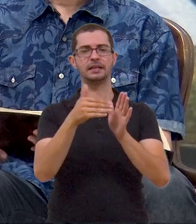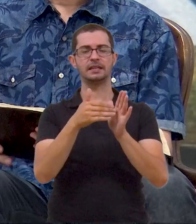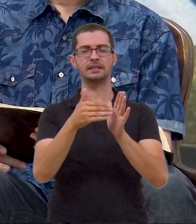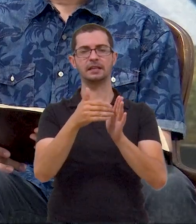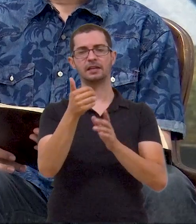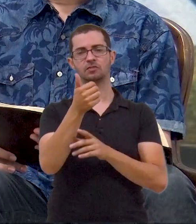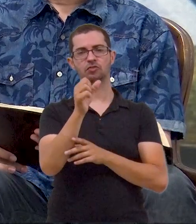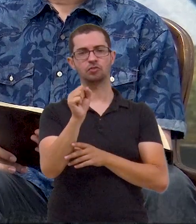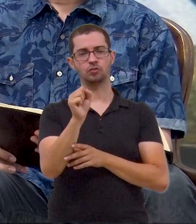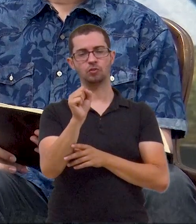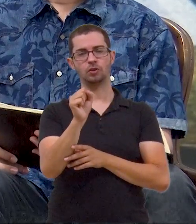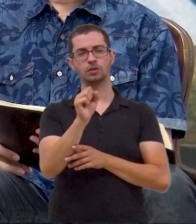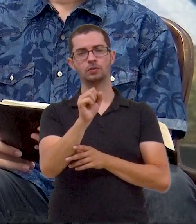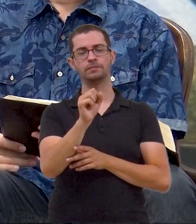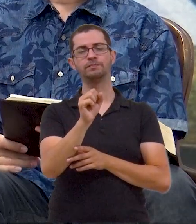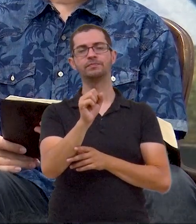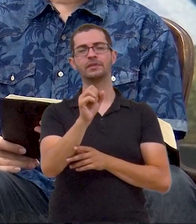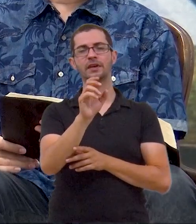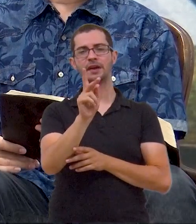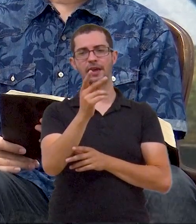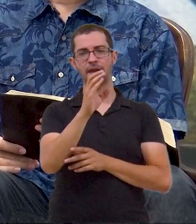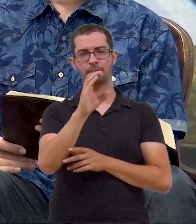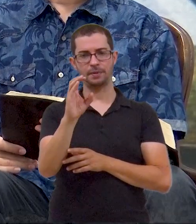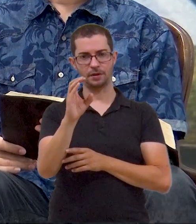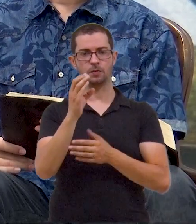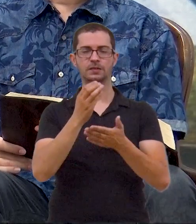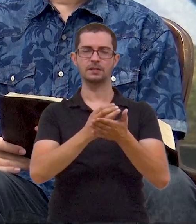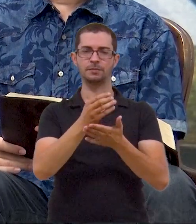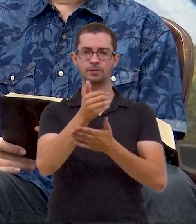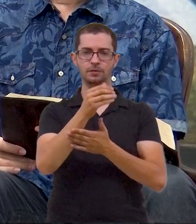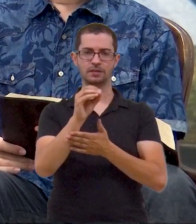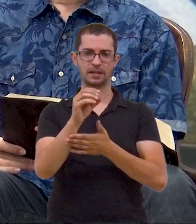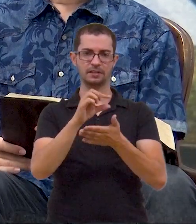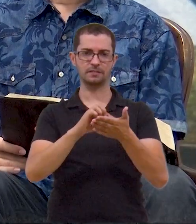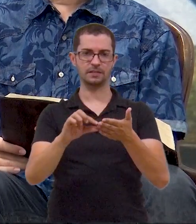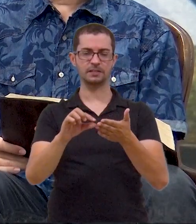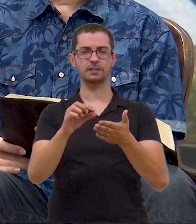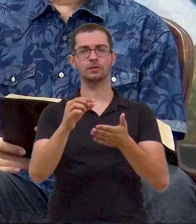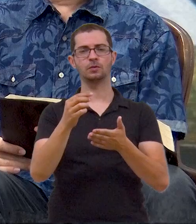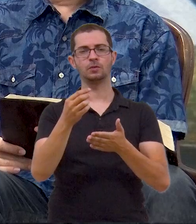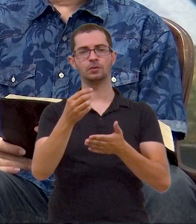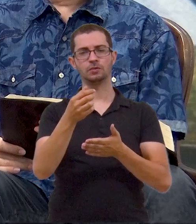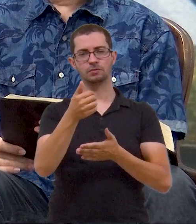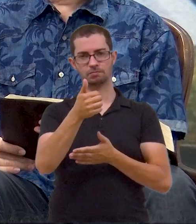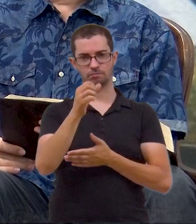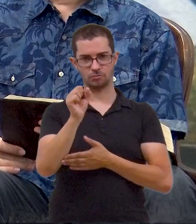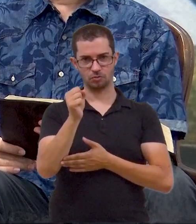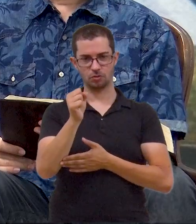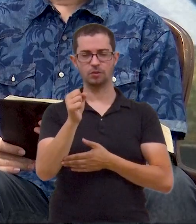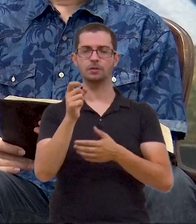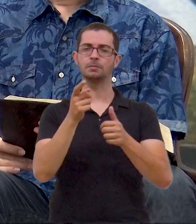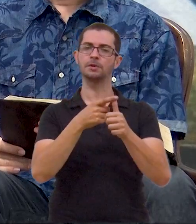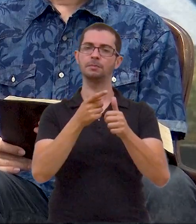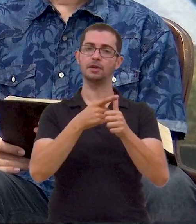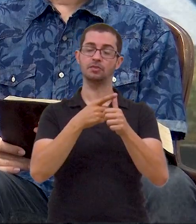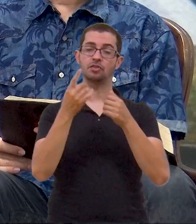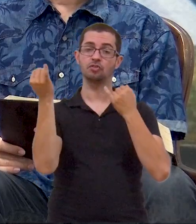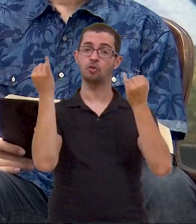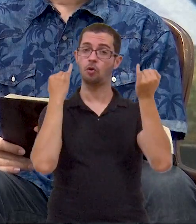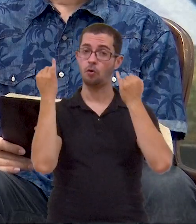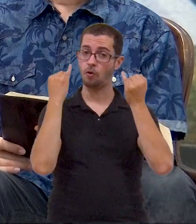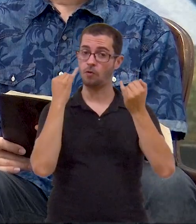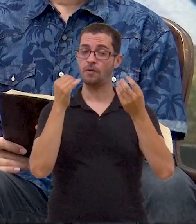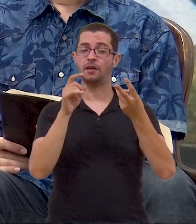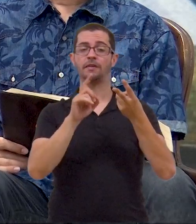2 de Hebreus, também chamando a atenção. Primeiro nós ouvimos, depois nós vemos o Senhor e